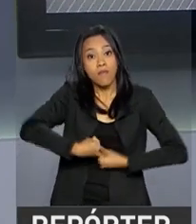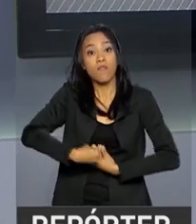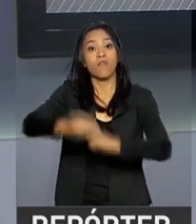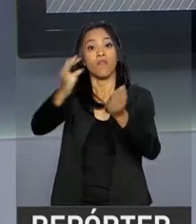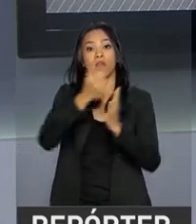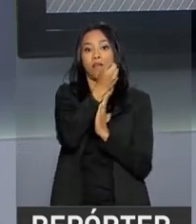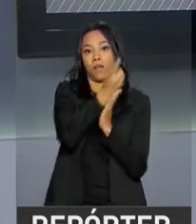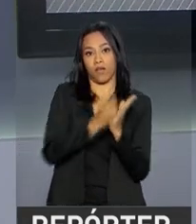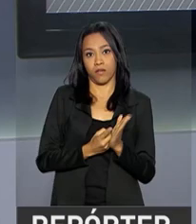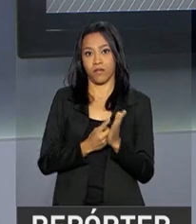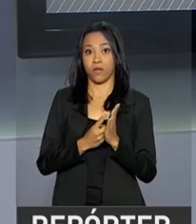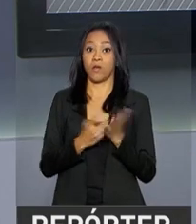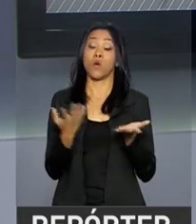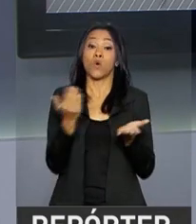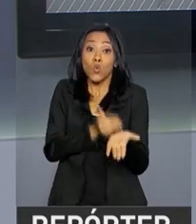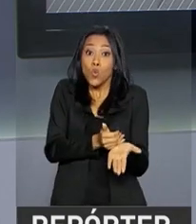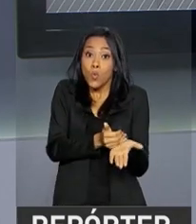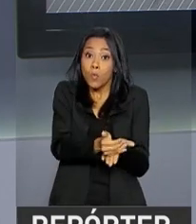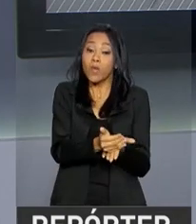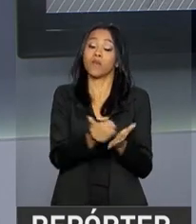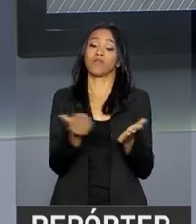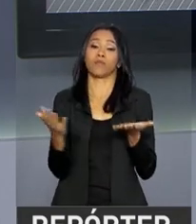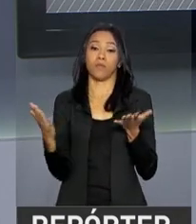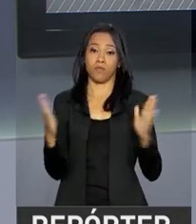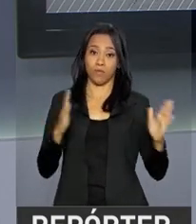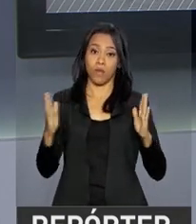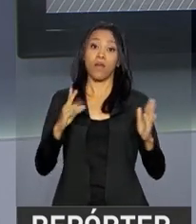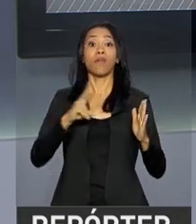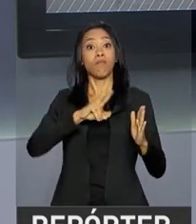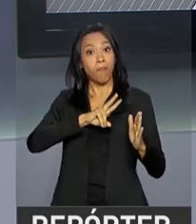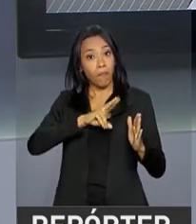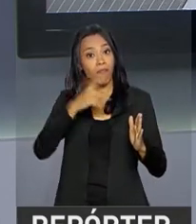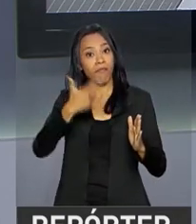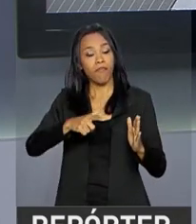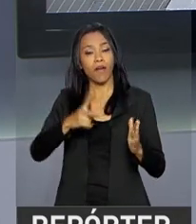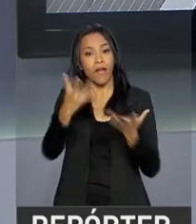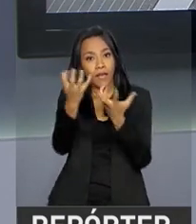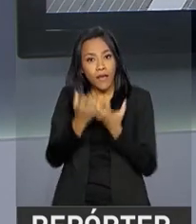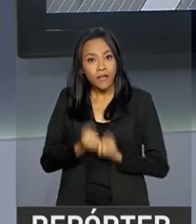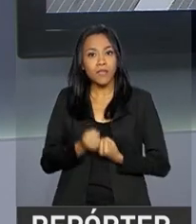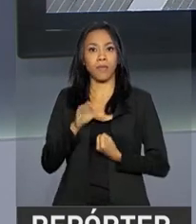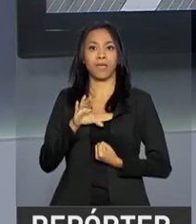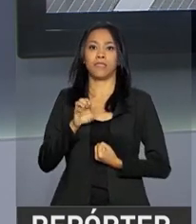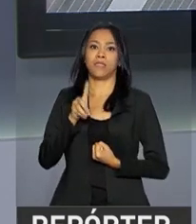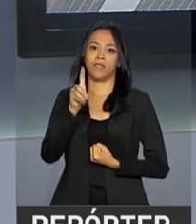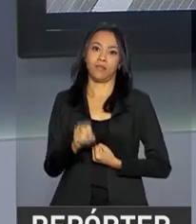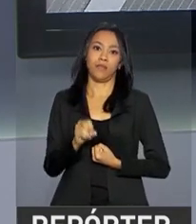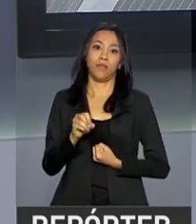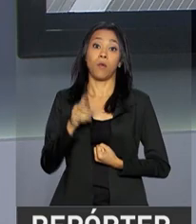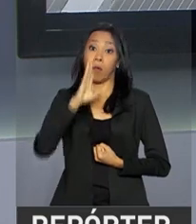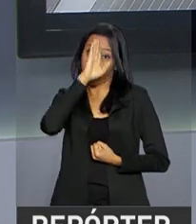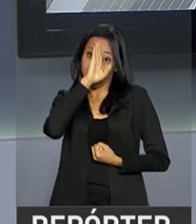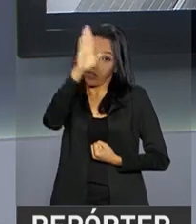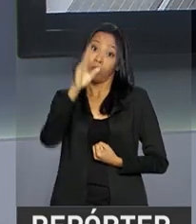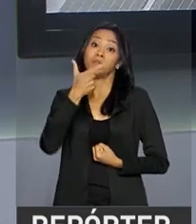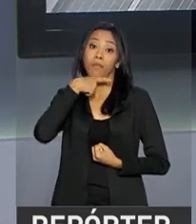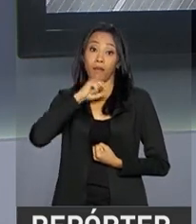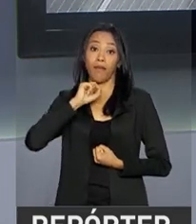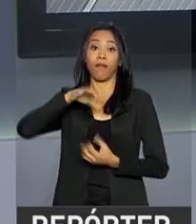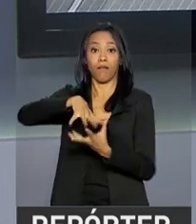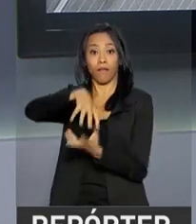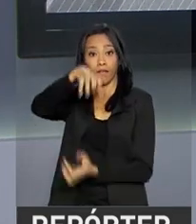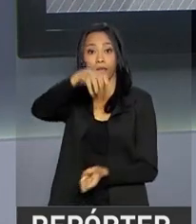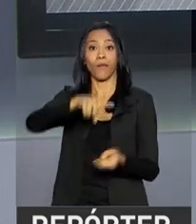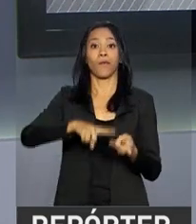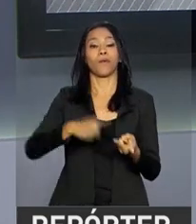do prazo sem consistência vão receber mais cedo às instituições mas a prioridade para idosos portadores de doença grave